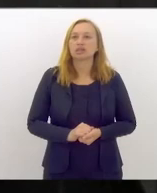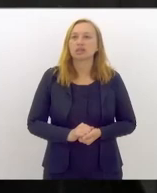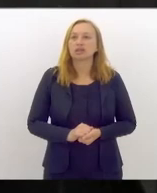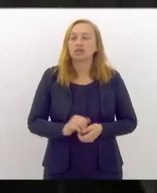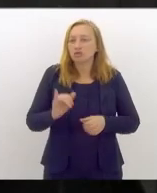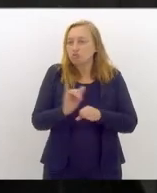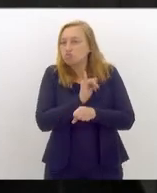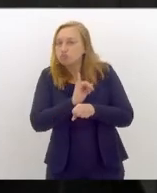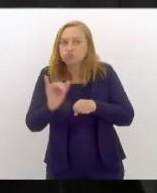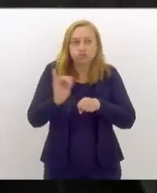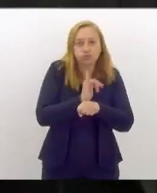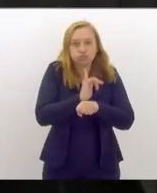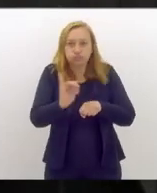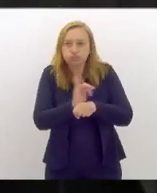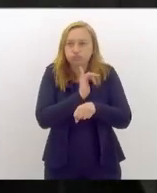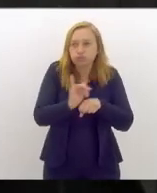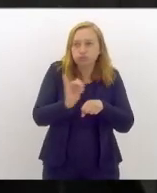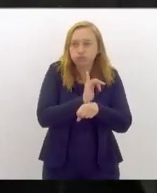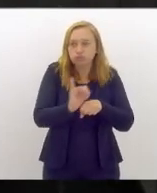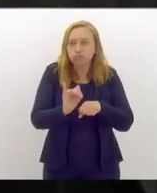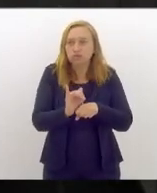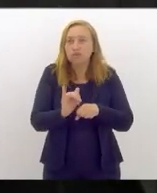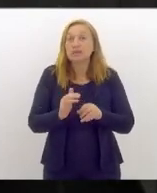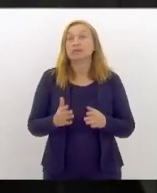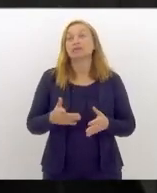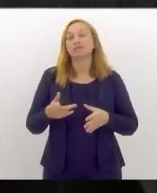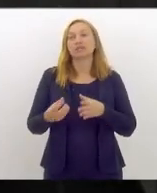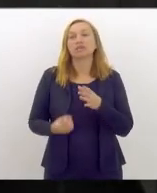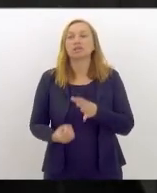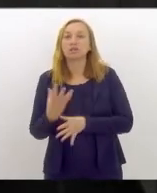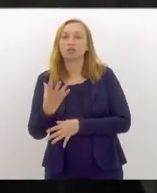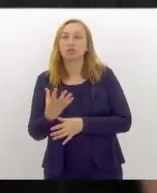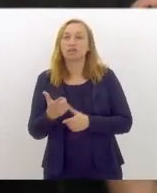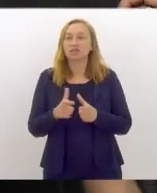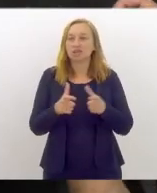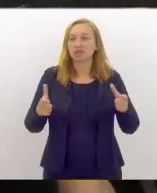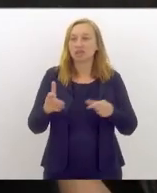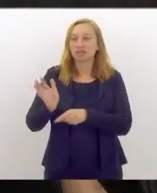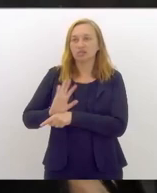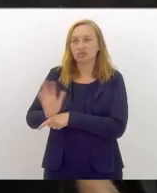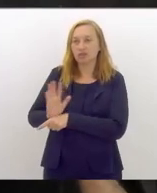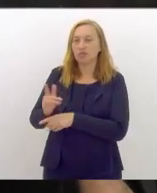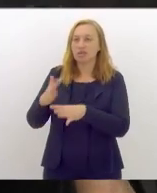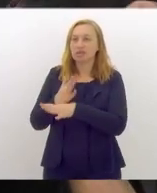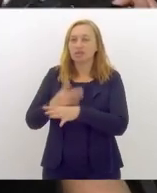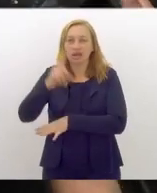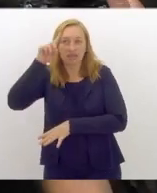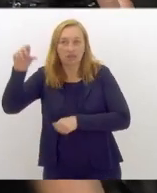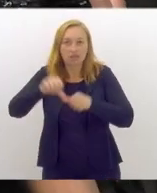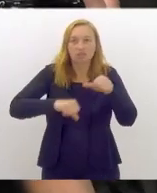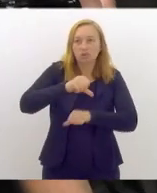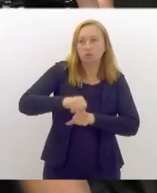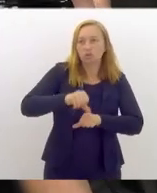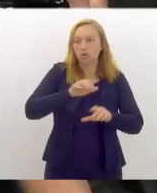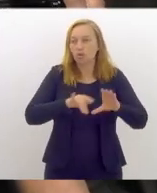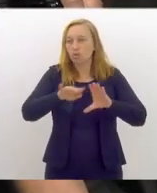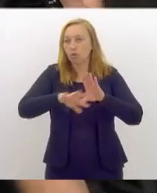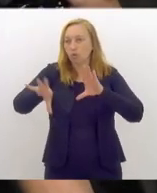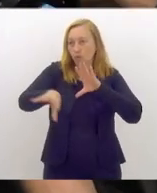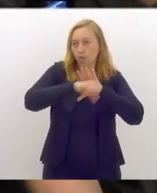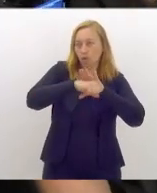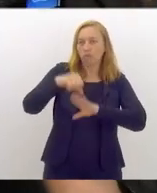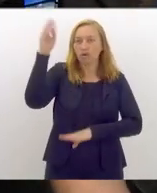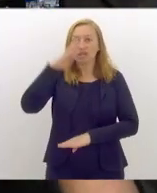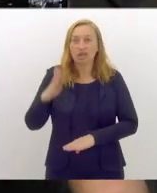articulou né nasceu daí esse grande filme que a Cidade de Deus que mudou a história brasileiro e